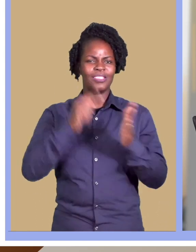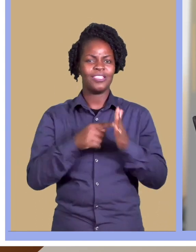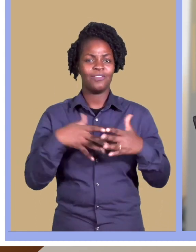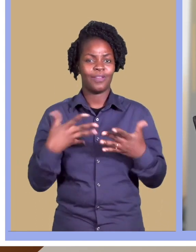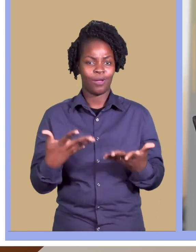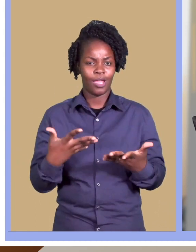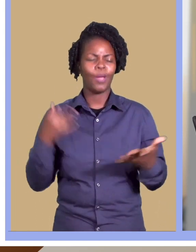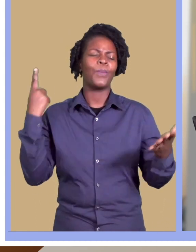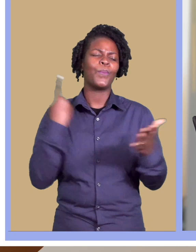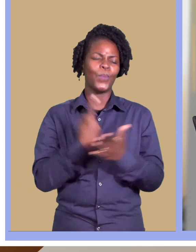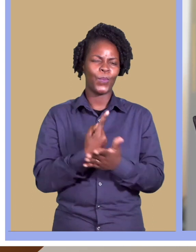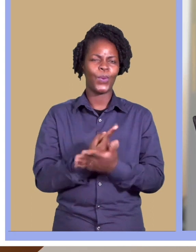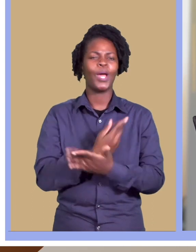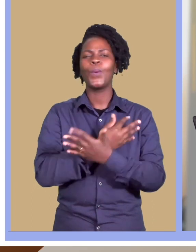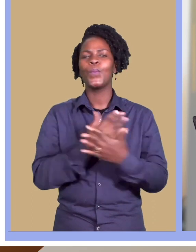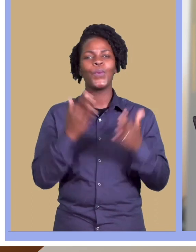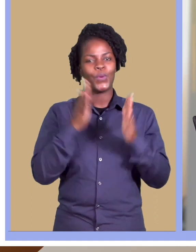que temos alguém.